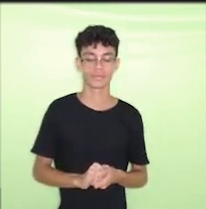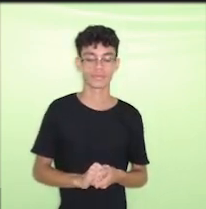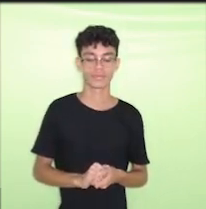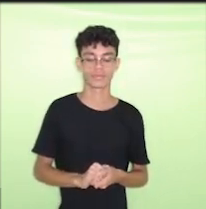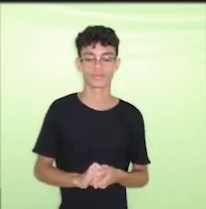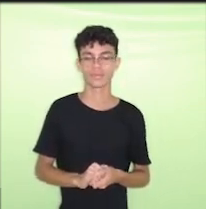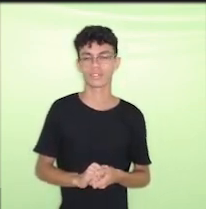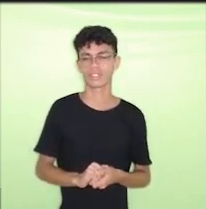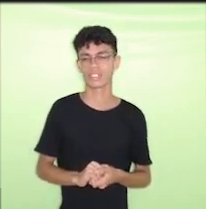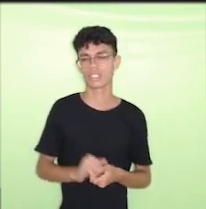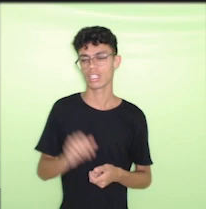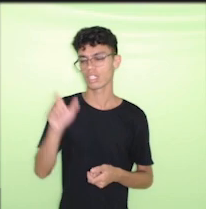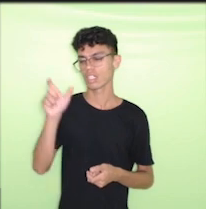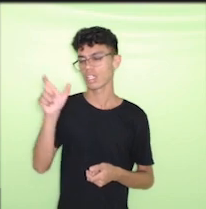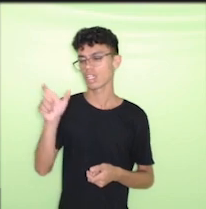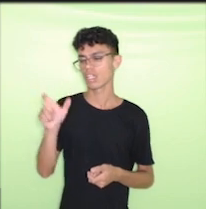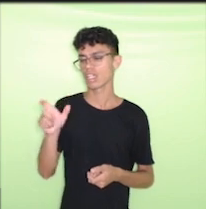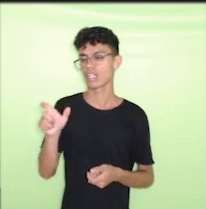Ela morreu.